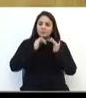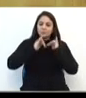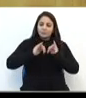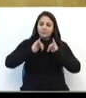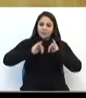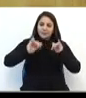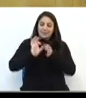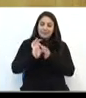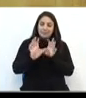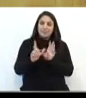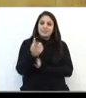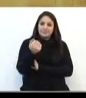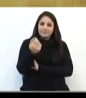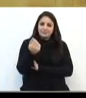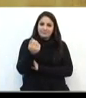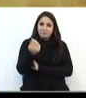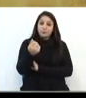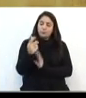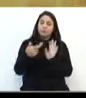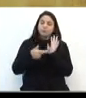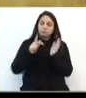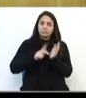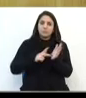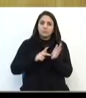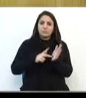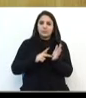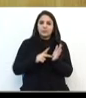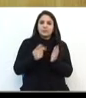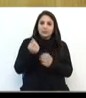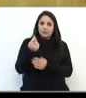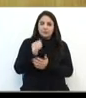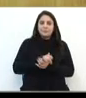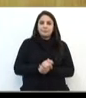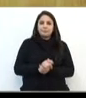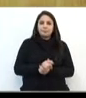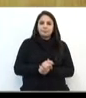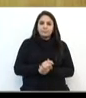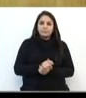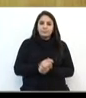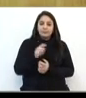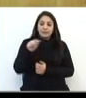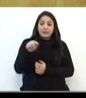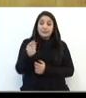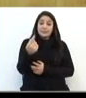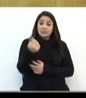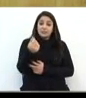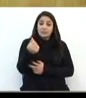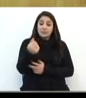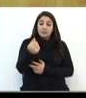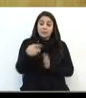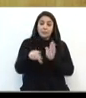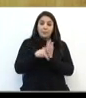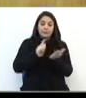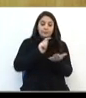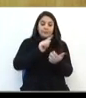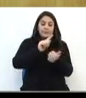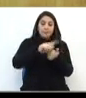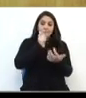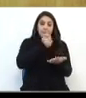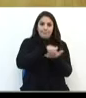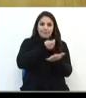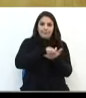esse anúncio de liberação de uma parcela significativa de recursos, e esses recursos serão para